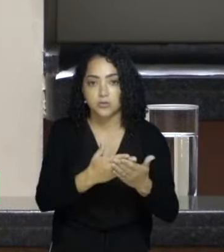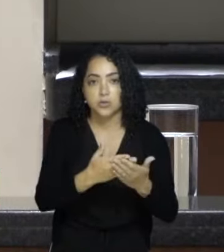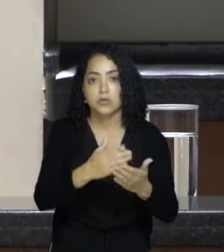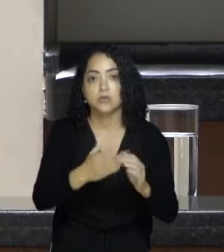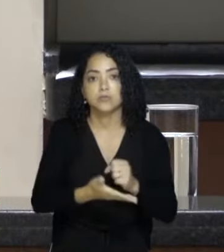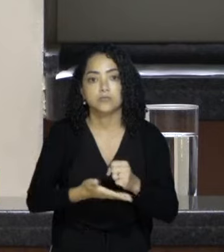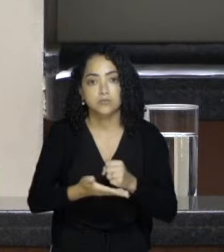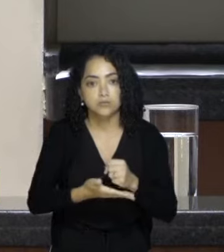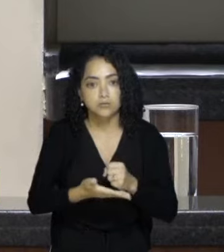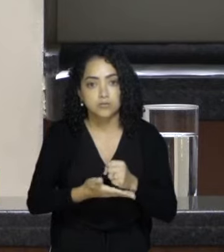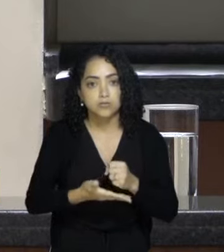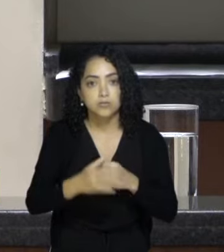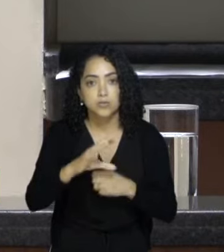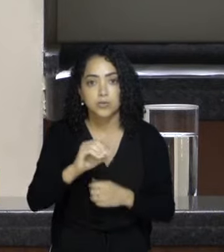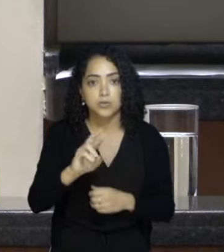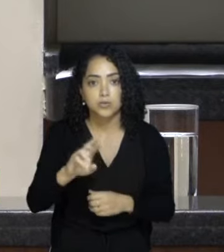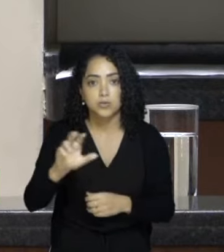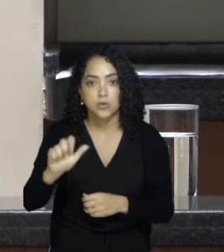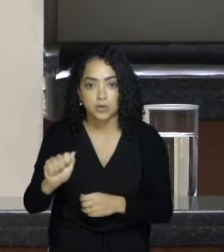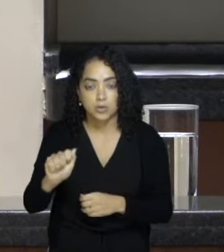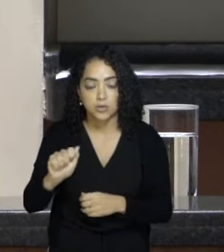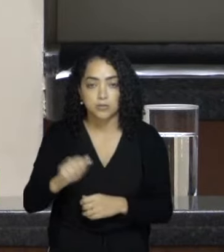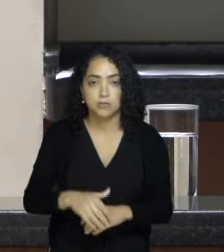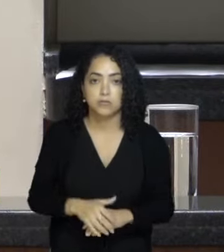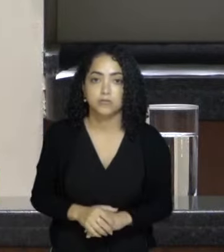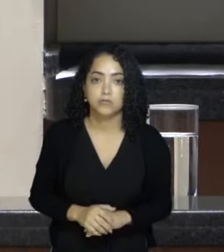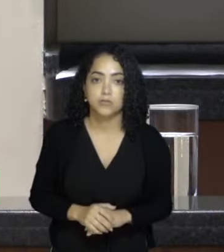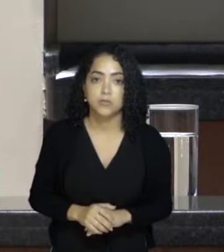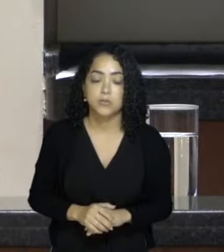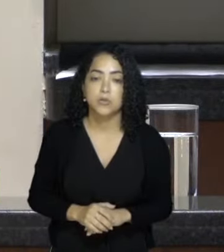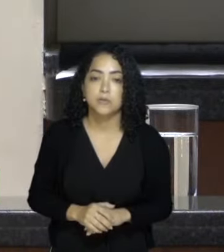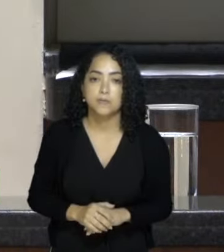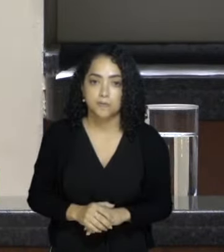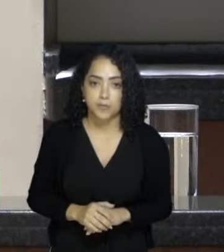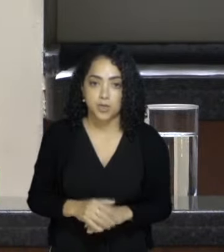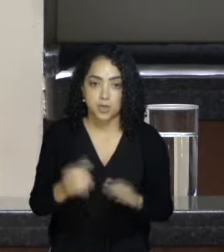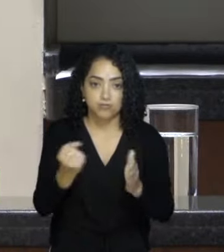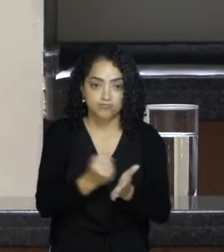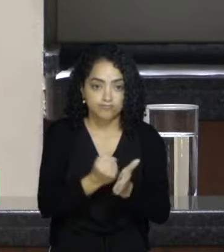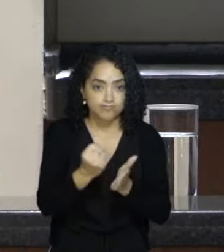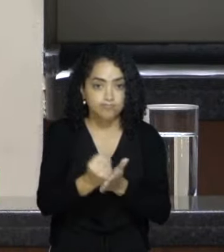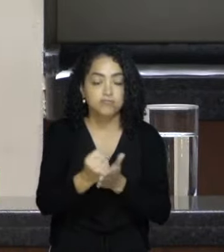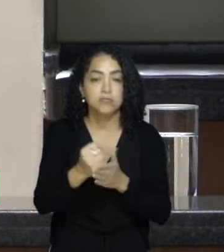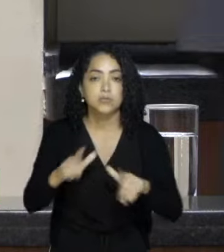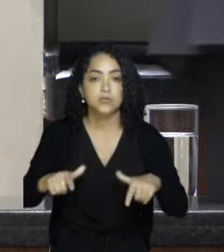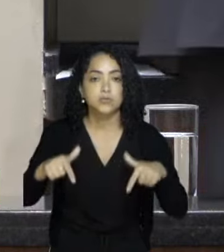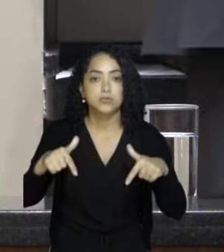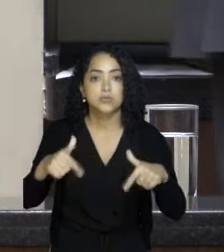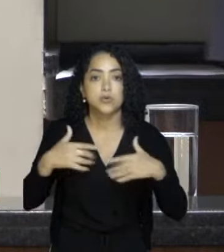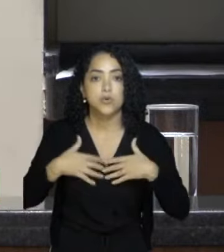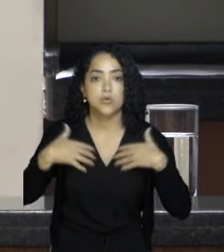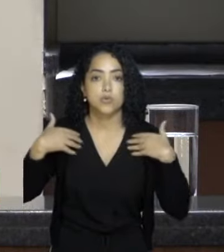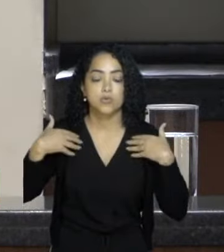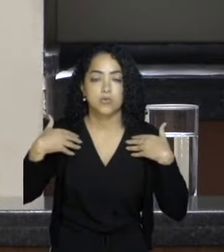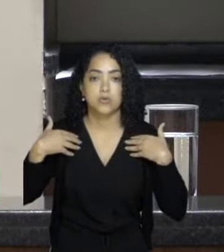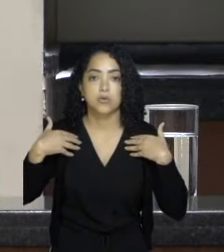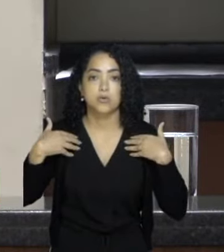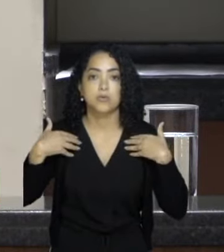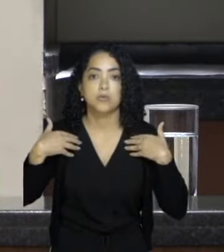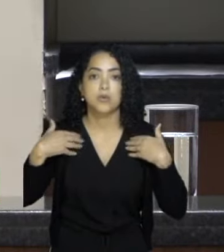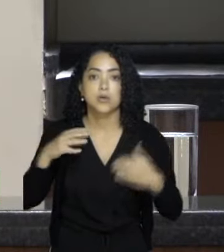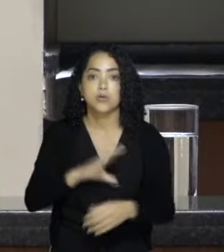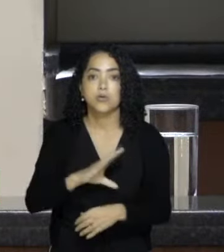Básica Cora Batalha da Silveira, pelo recebimento do certificado de menção honrosa concedido pela Coordenação Regional Sul